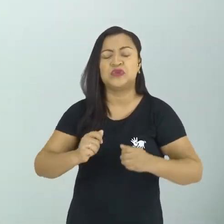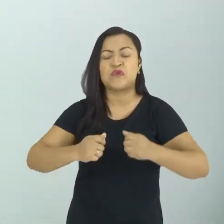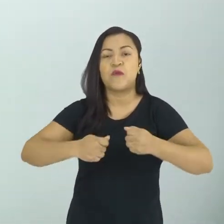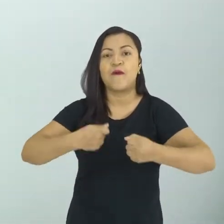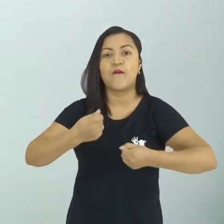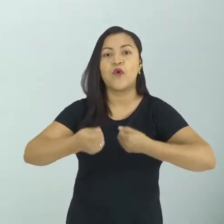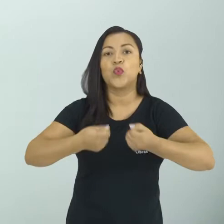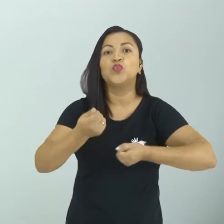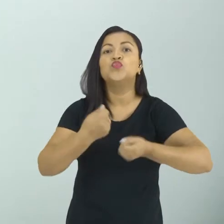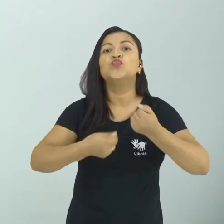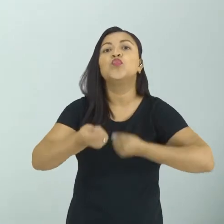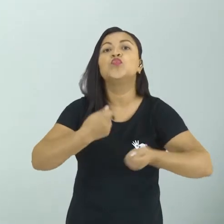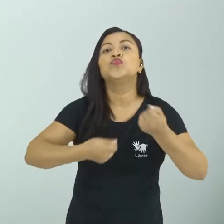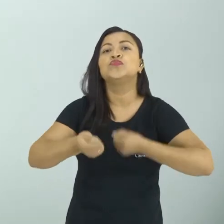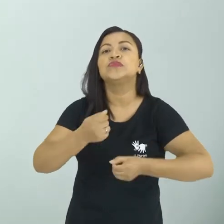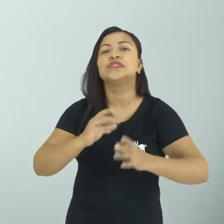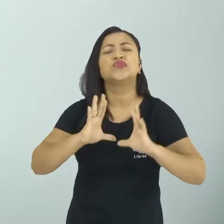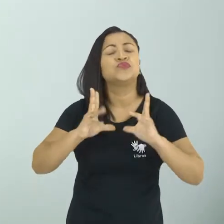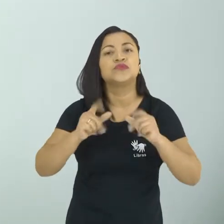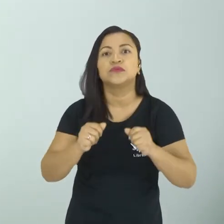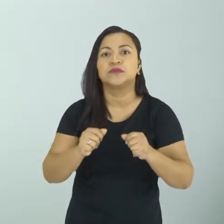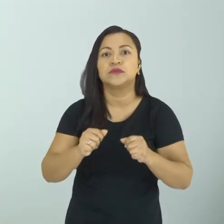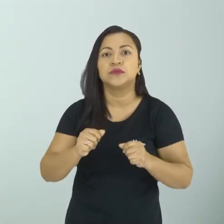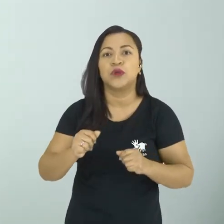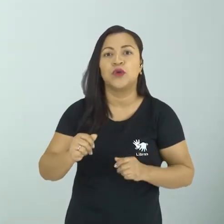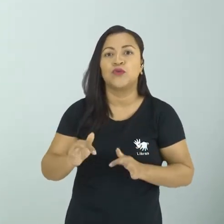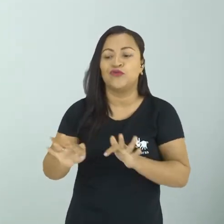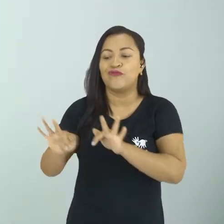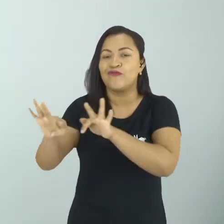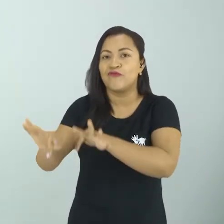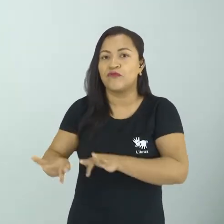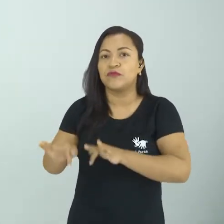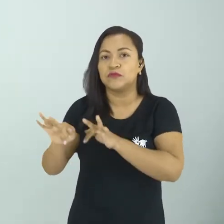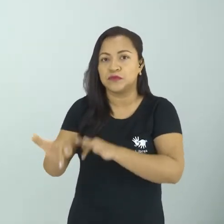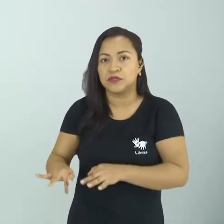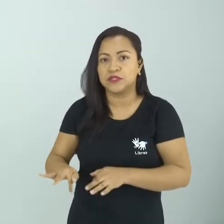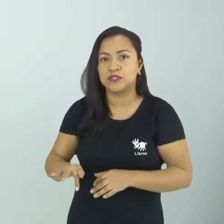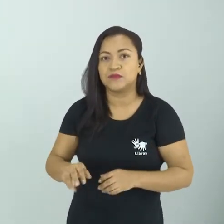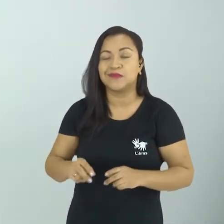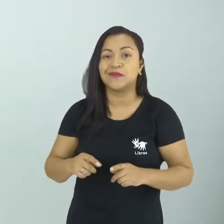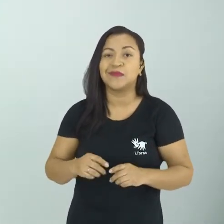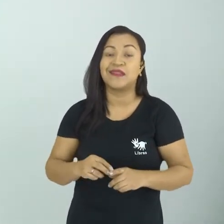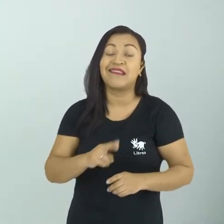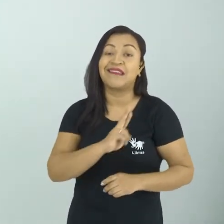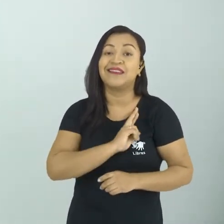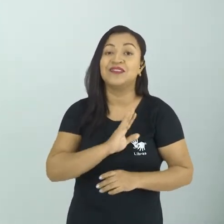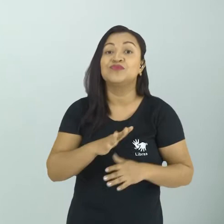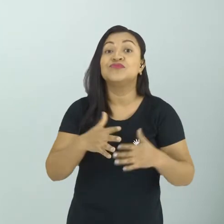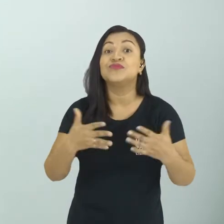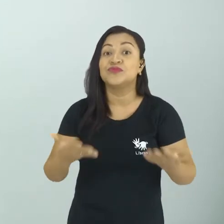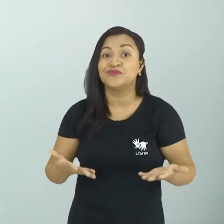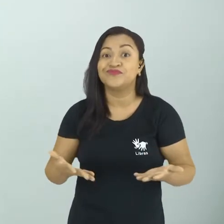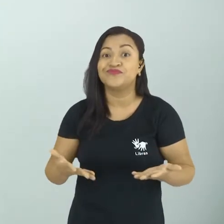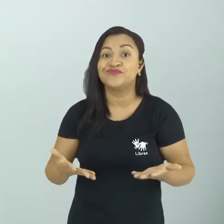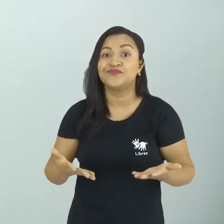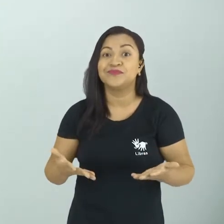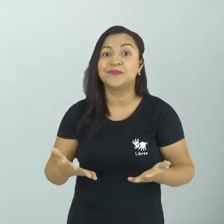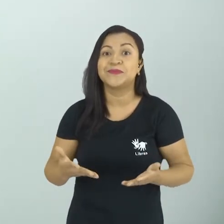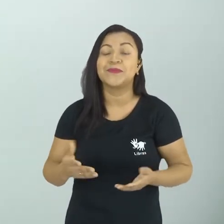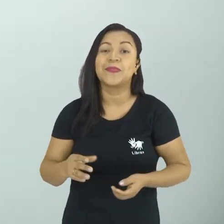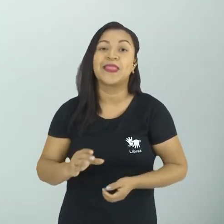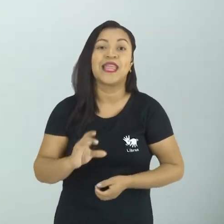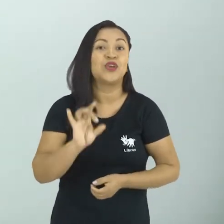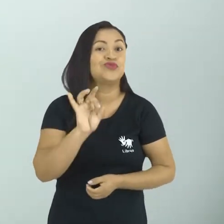igreja, o feudalismo. Qual era a religião permitida? Nós tínhamos ali na Europa a religião o